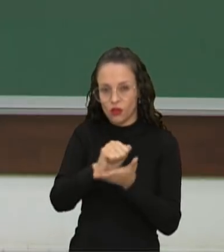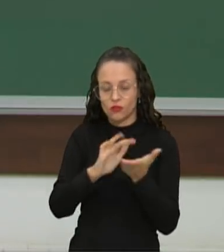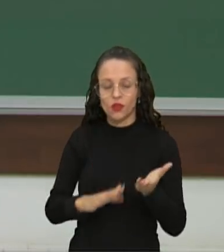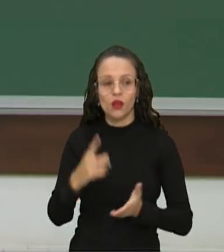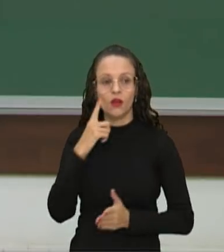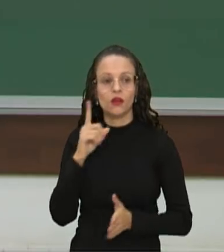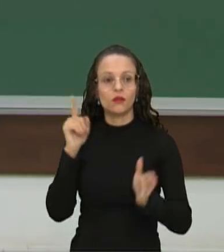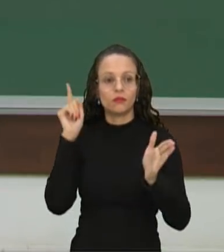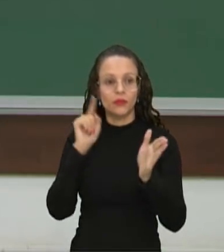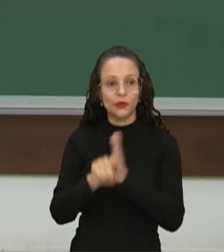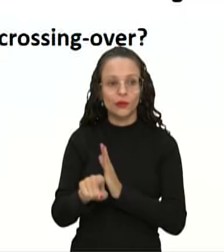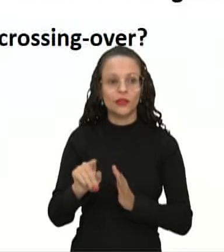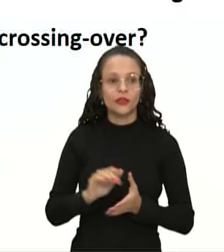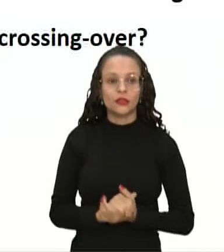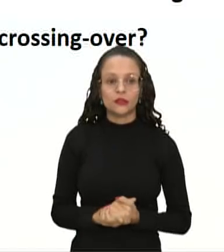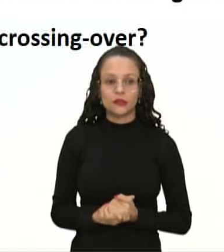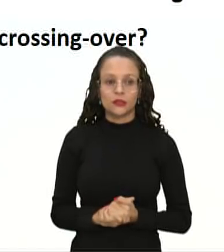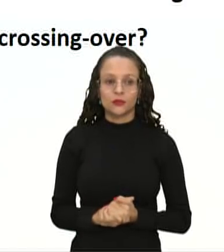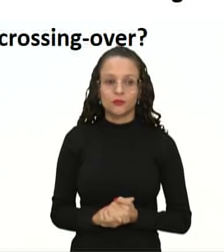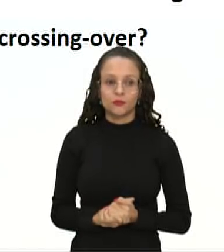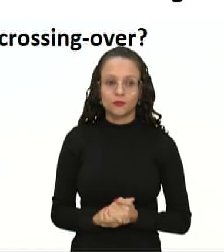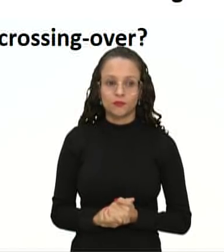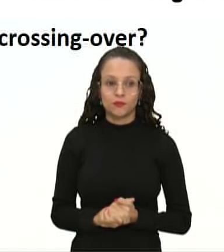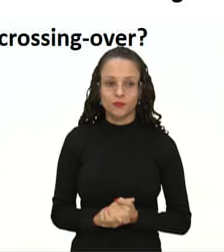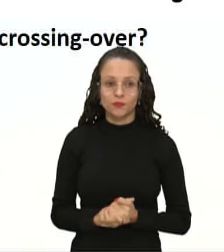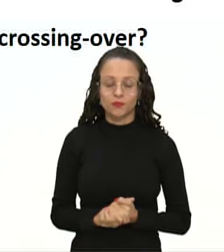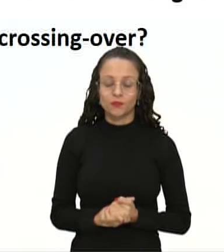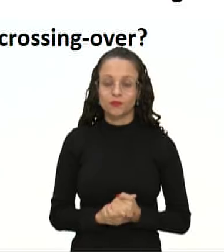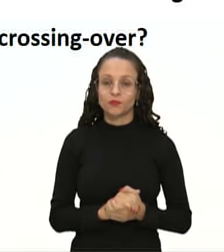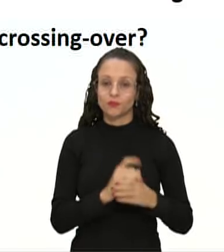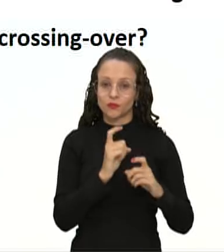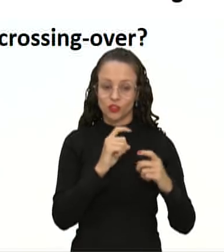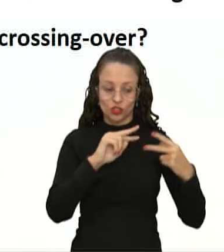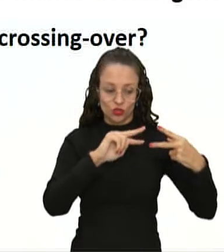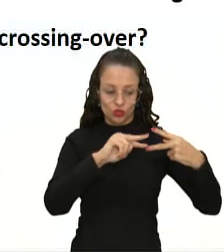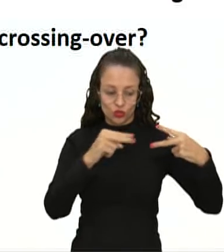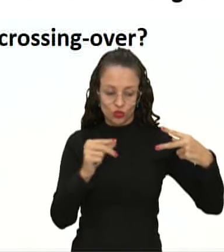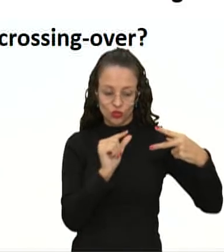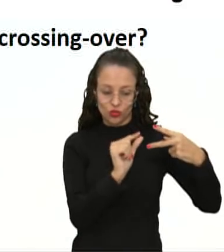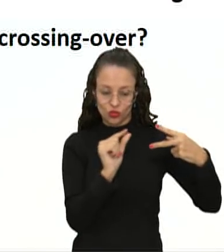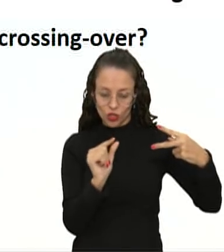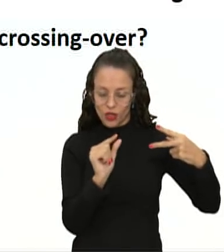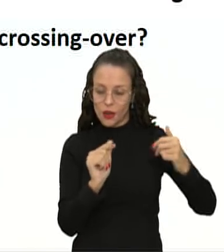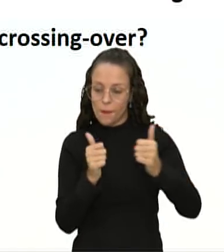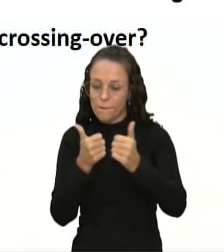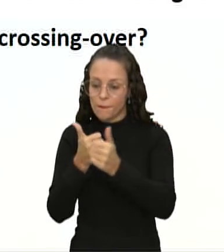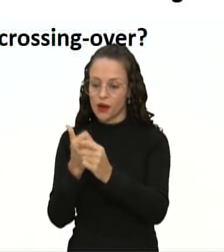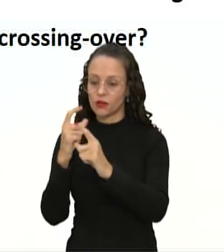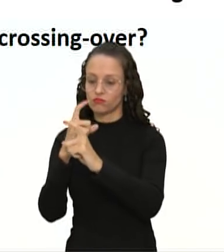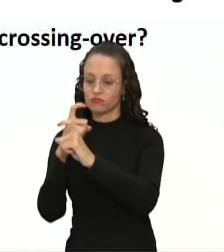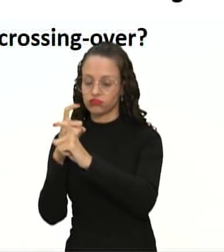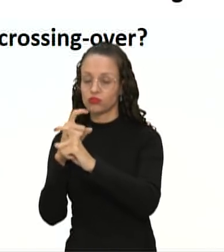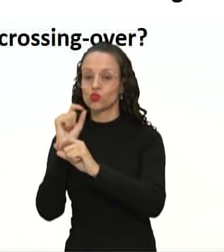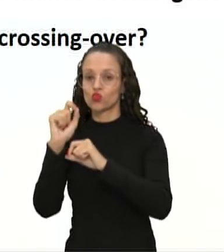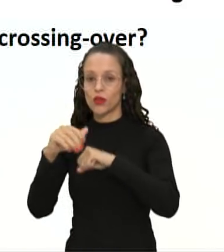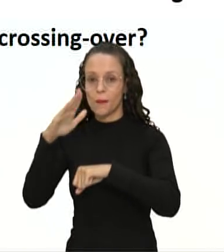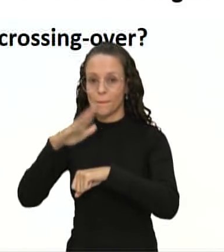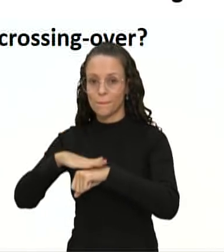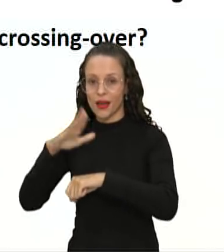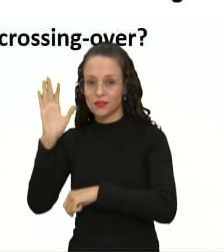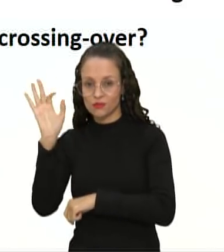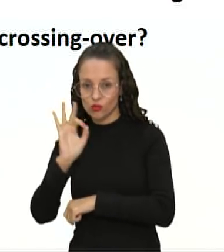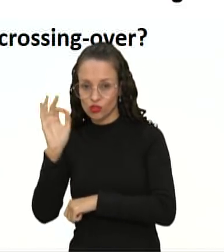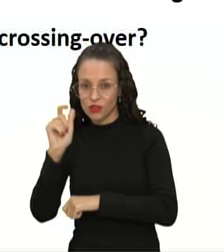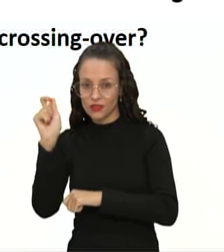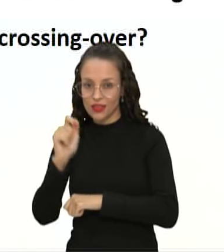pergunta que está fazendo para vocês. Quanto mais perto dois genes estão em um cromossomo, maior é a chance desses